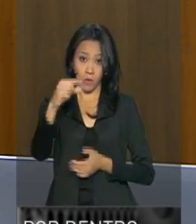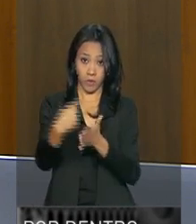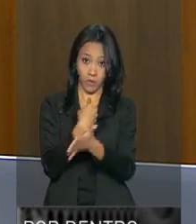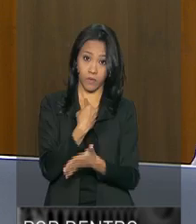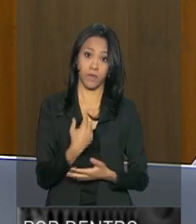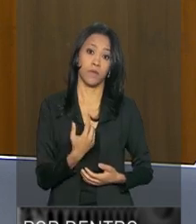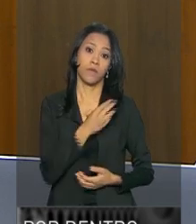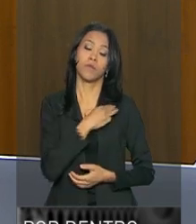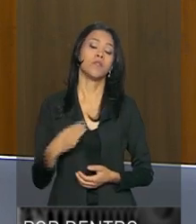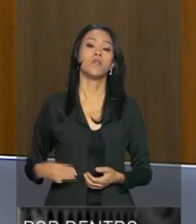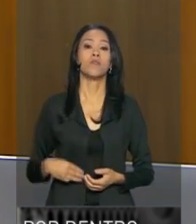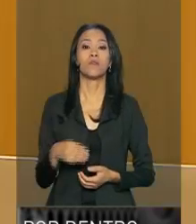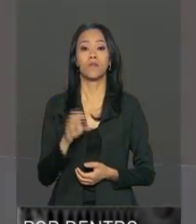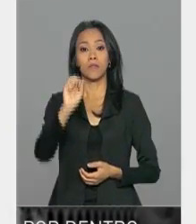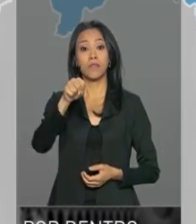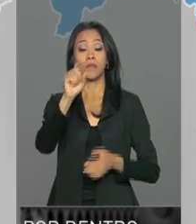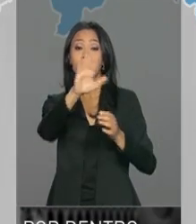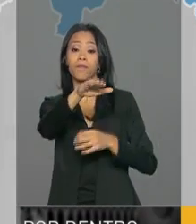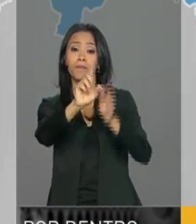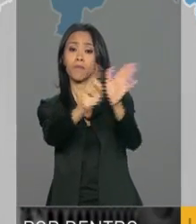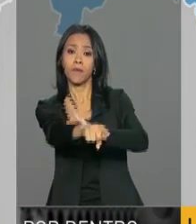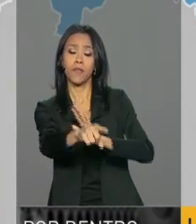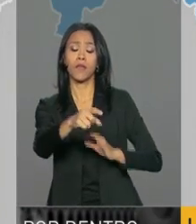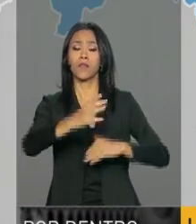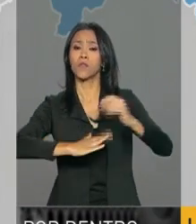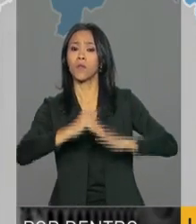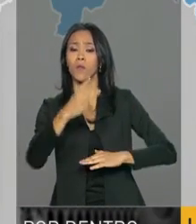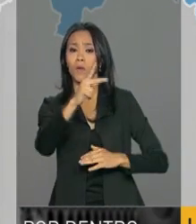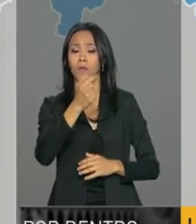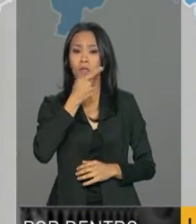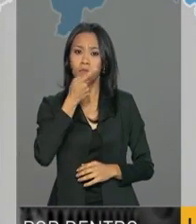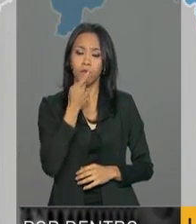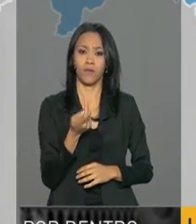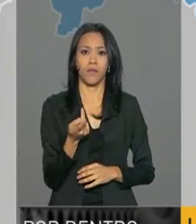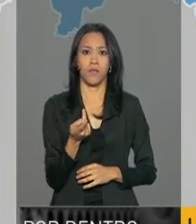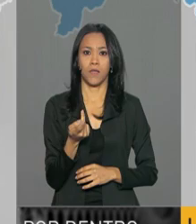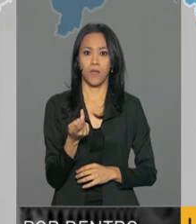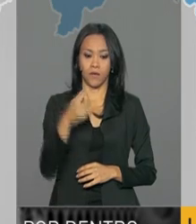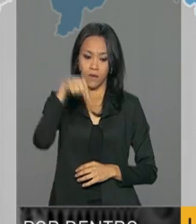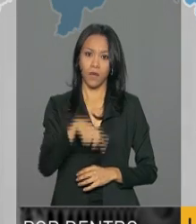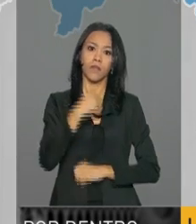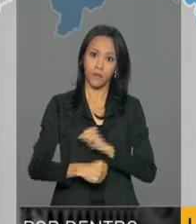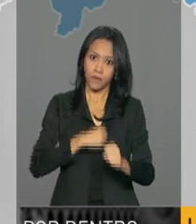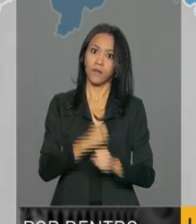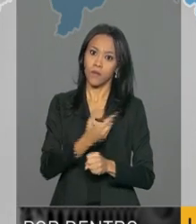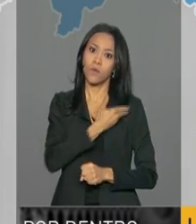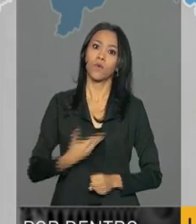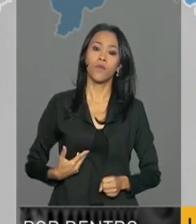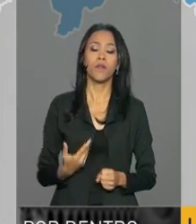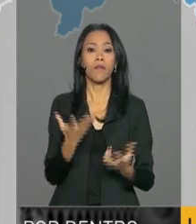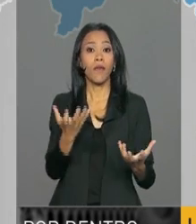ministro você se perguntar o início sobre uma fala dele que ele disse que este ano o governo pretende voltar